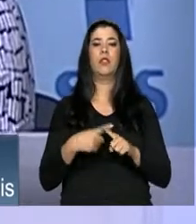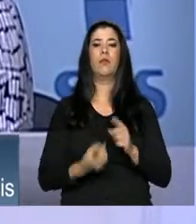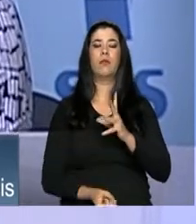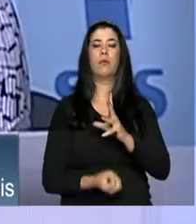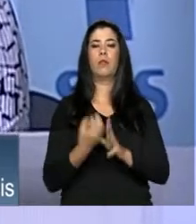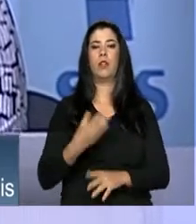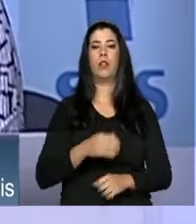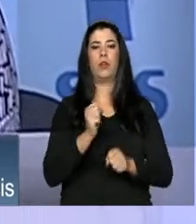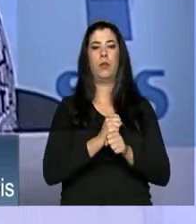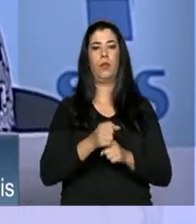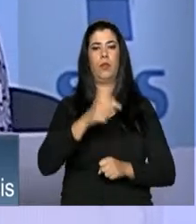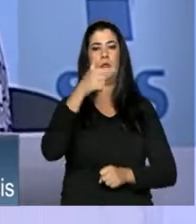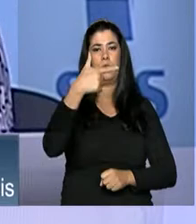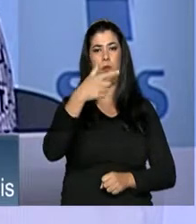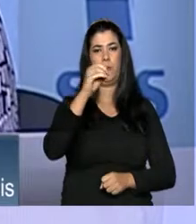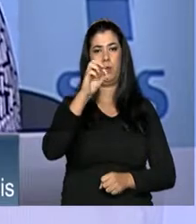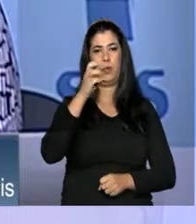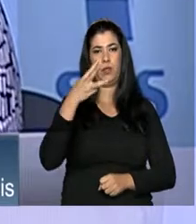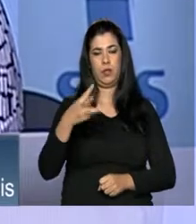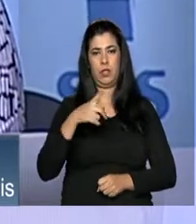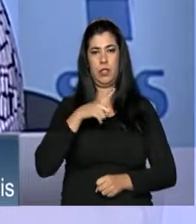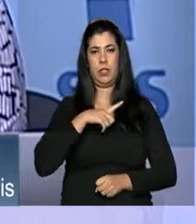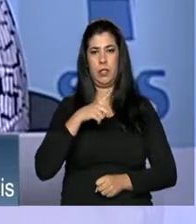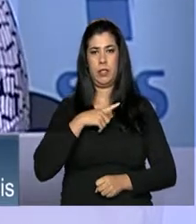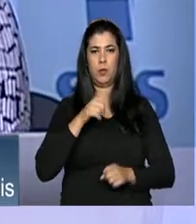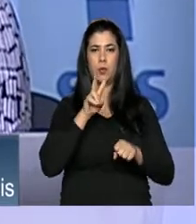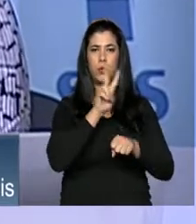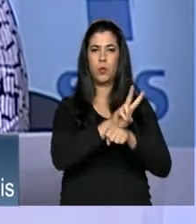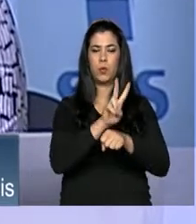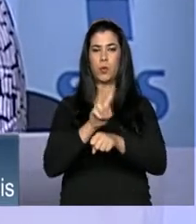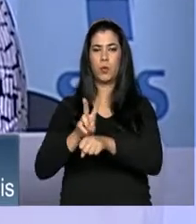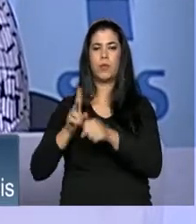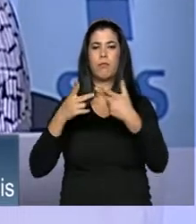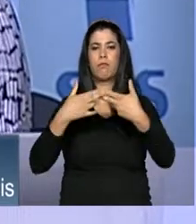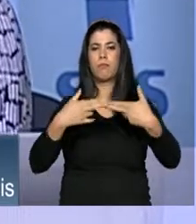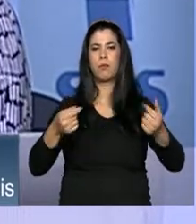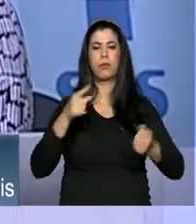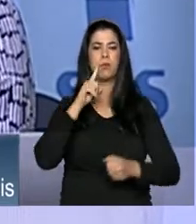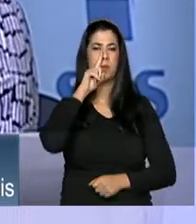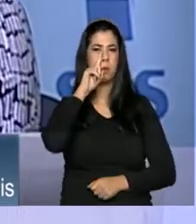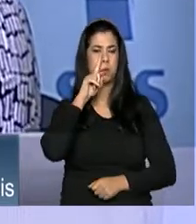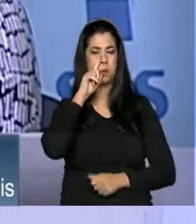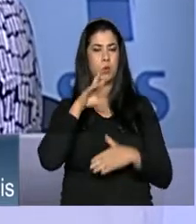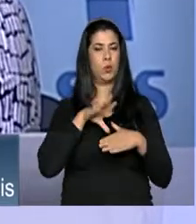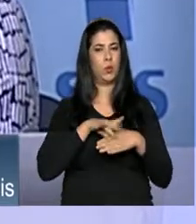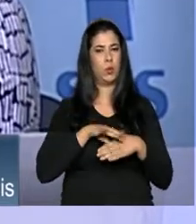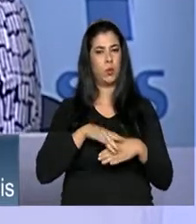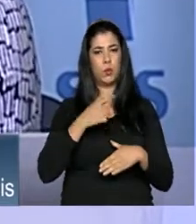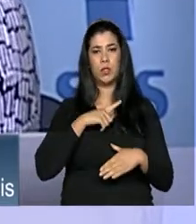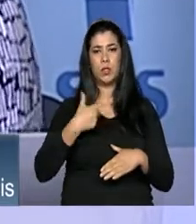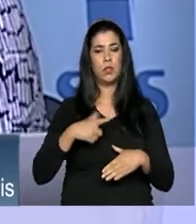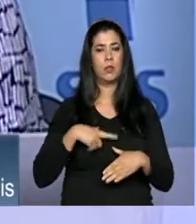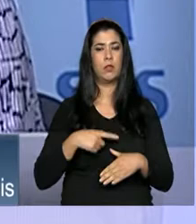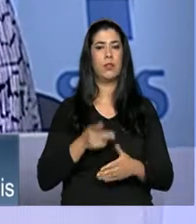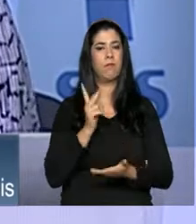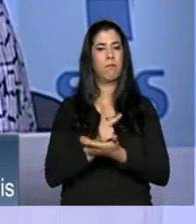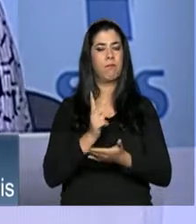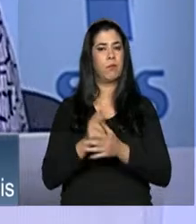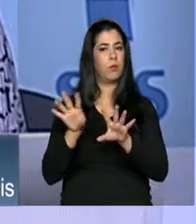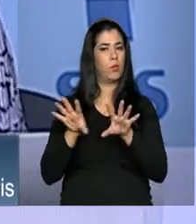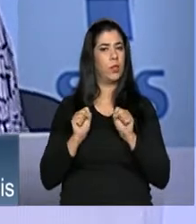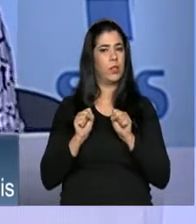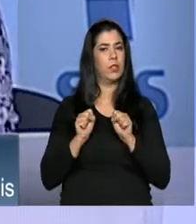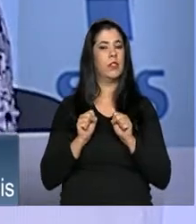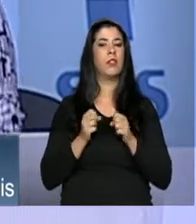objetivo monitorar um conjunto de fatores de risco das doenças crônicas não transmissíveis, subsidiando